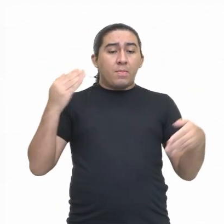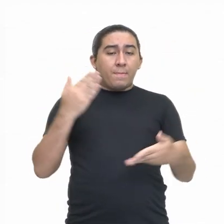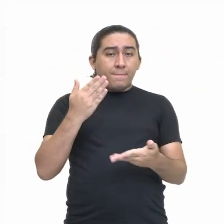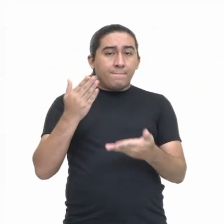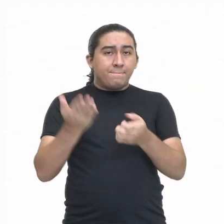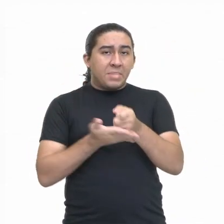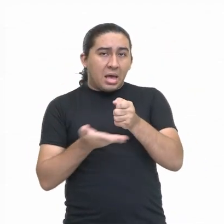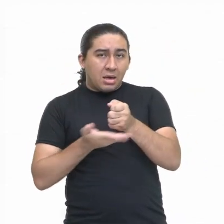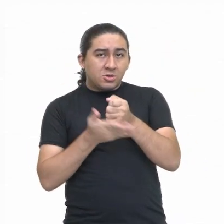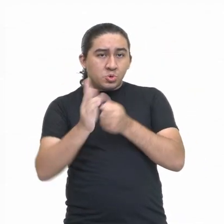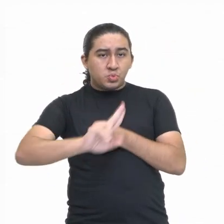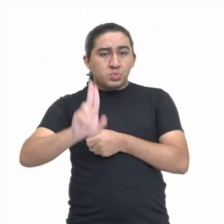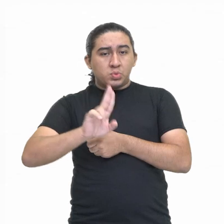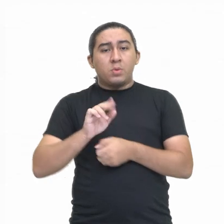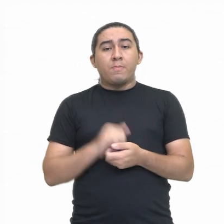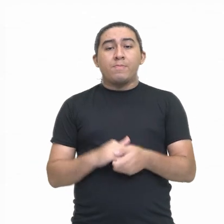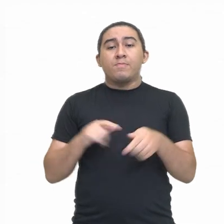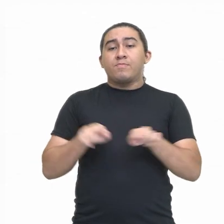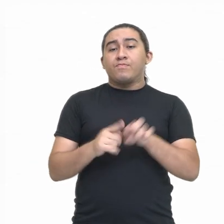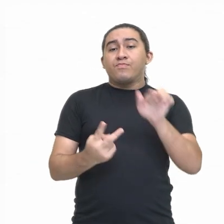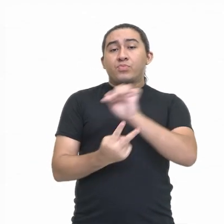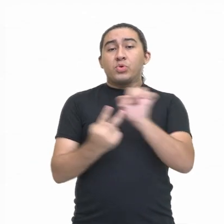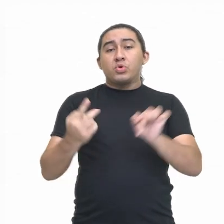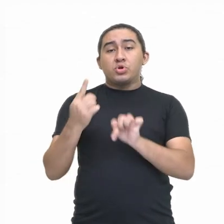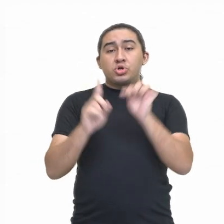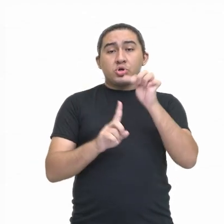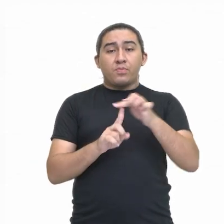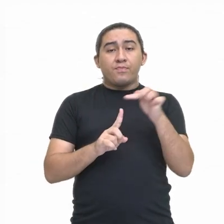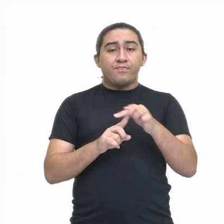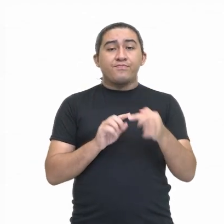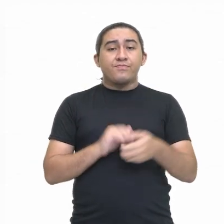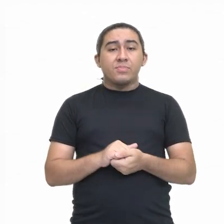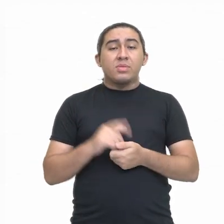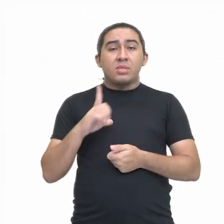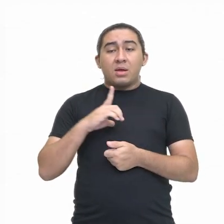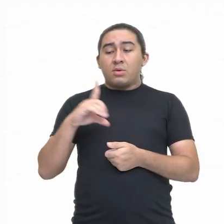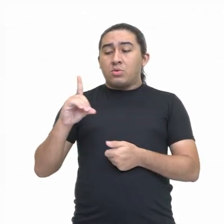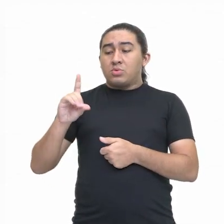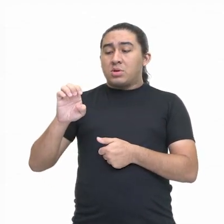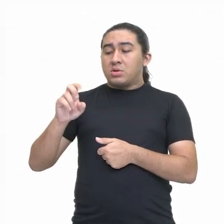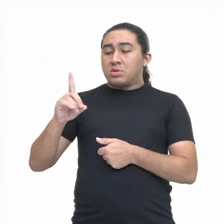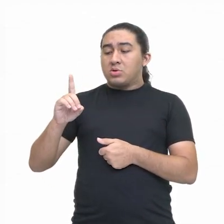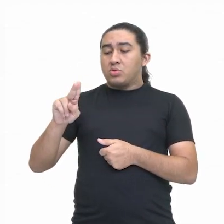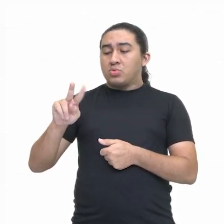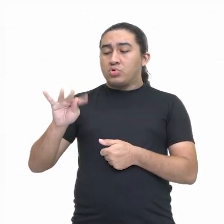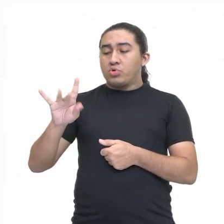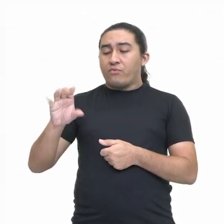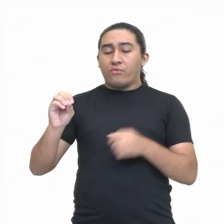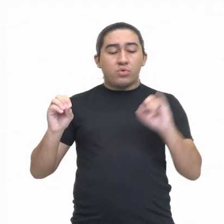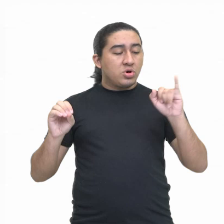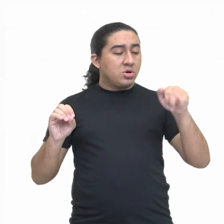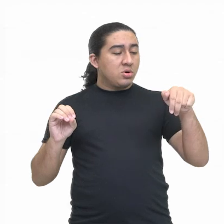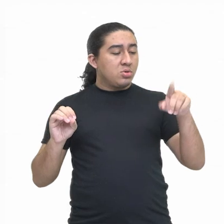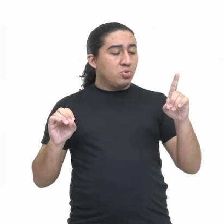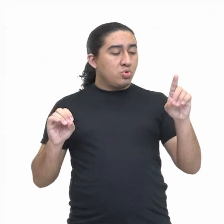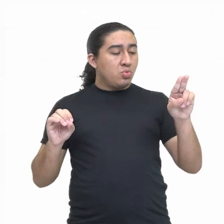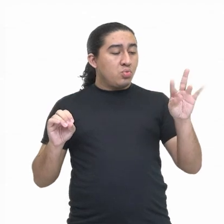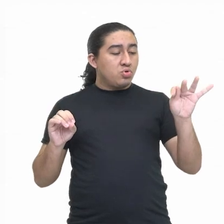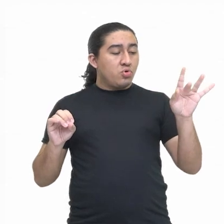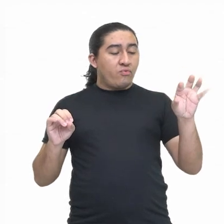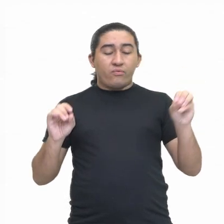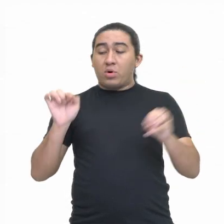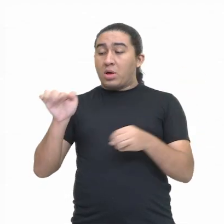ali. E nós temos dois tipos de raciocínio, o dedutivo e o indutivo. O raciocínio